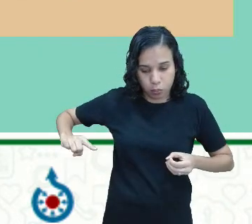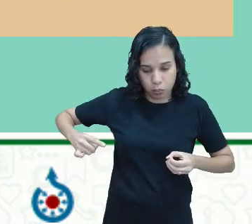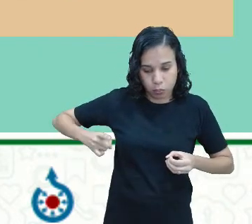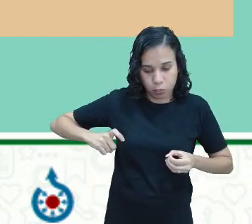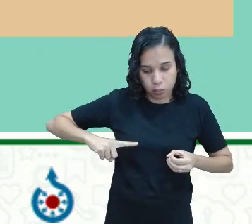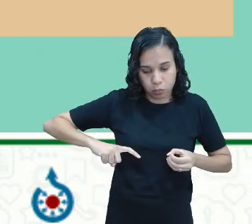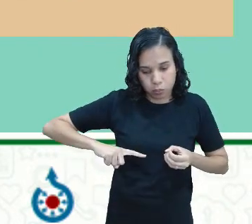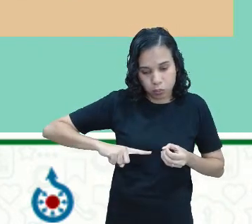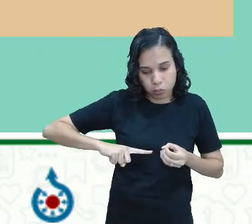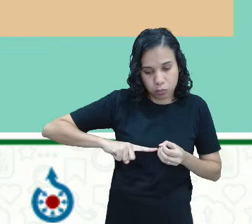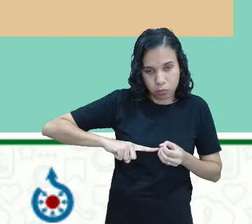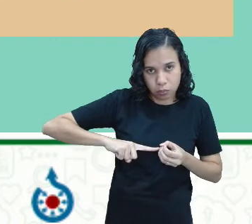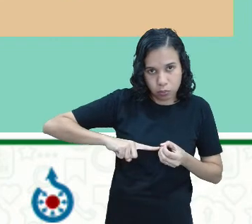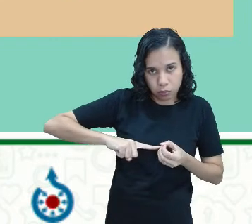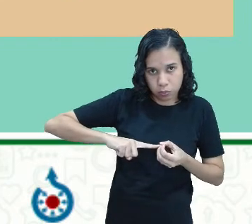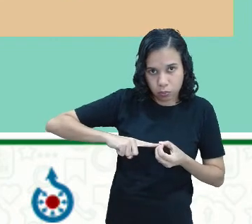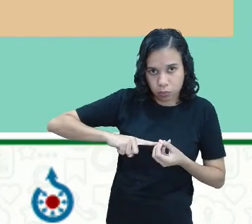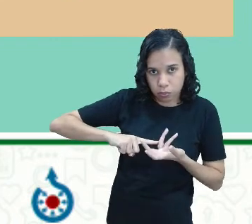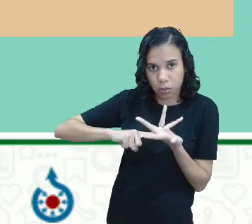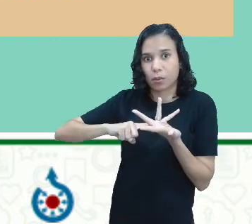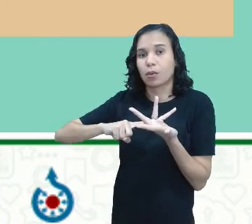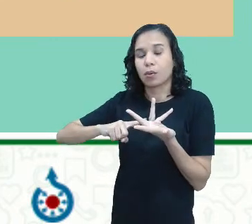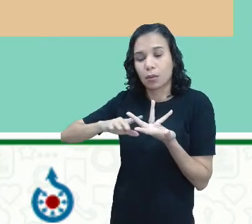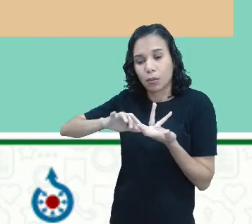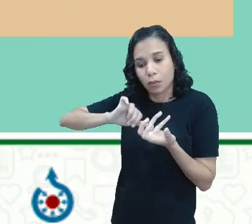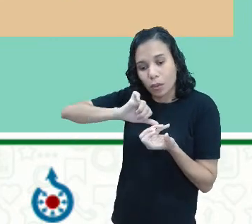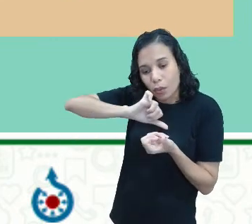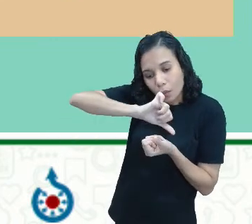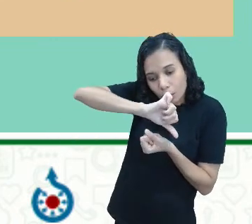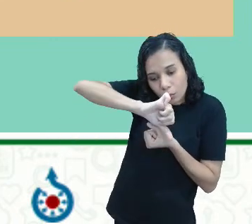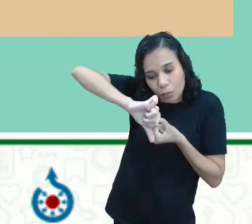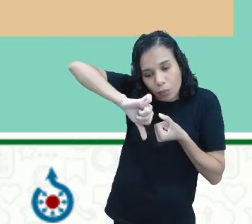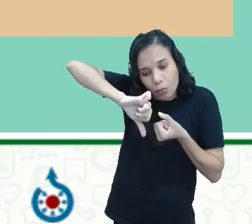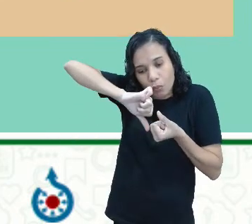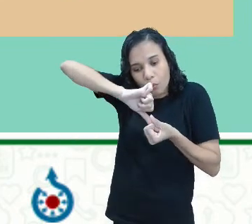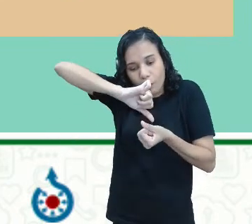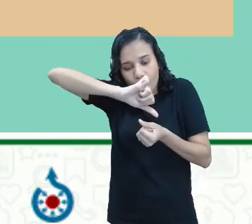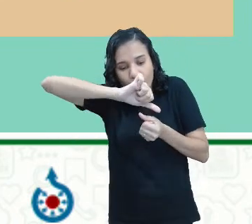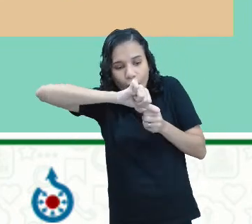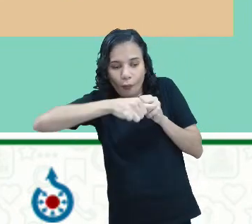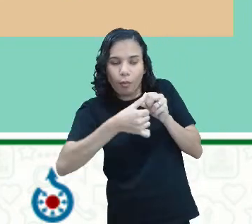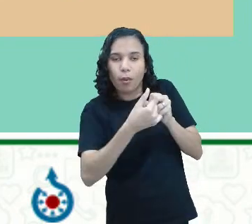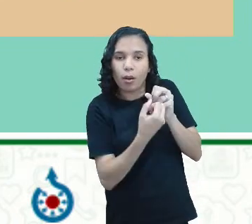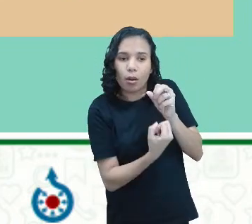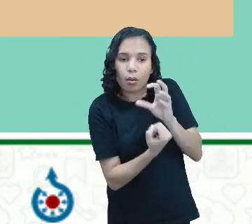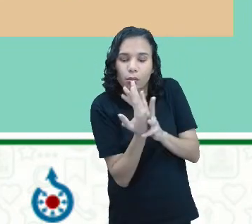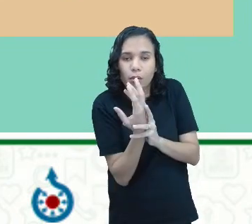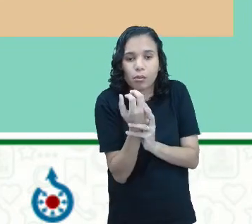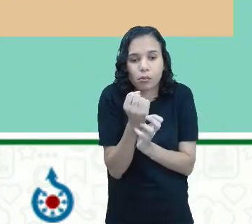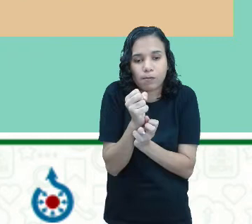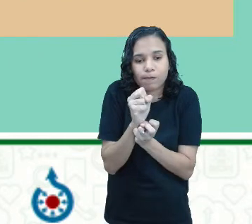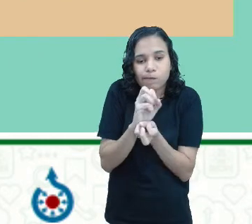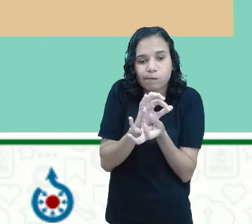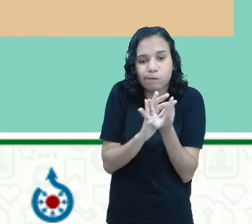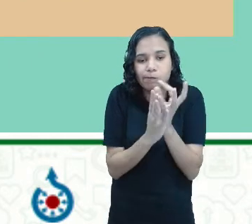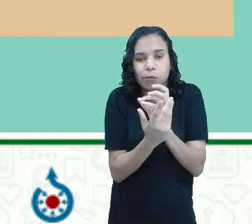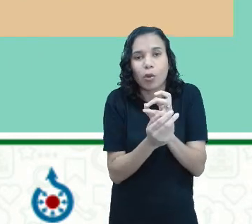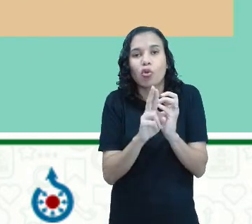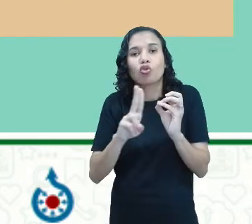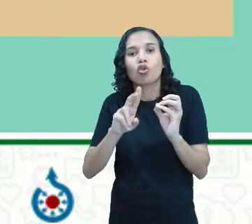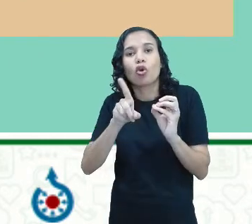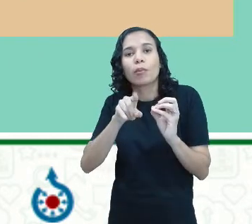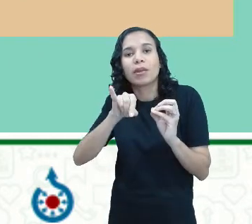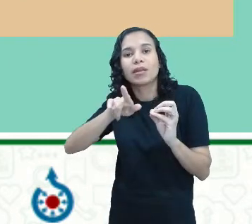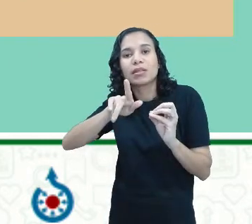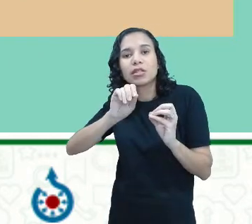espermatozoide, começa a fertilização e aí já vai formando o zigoto, porque ele